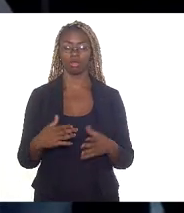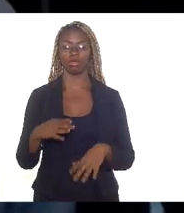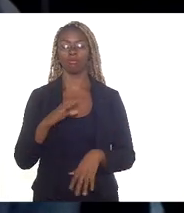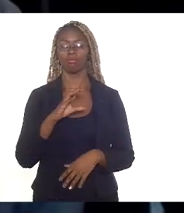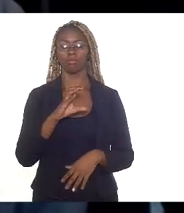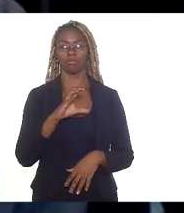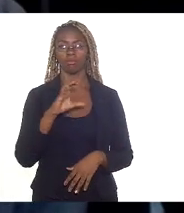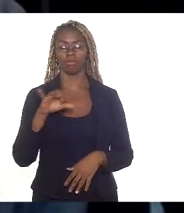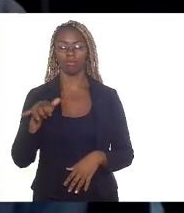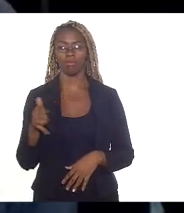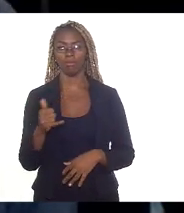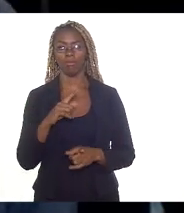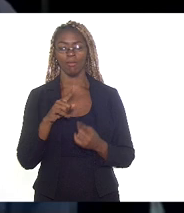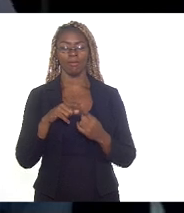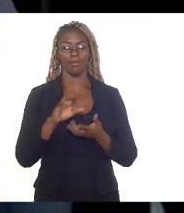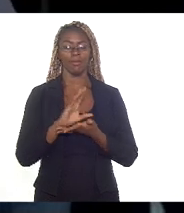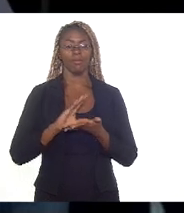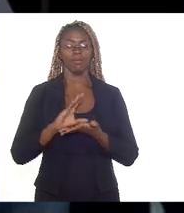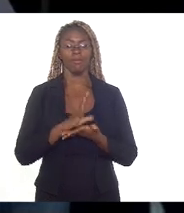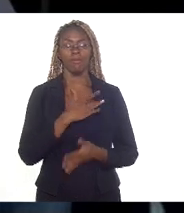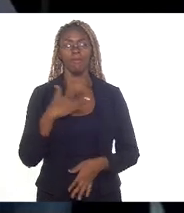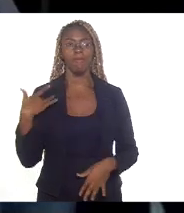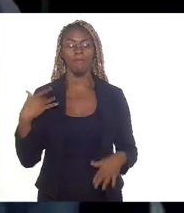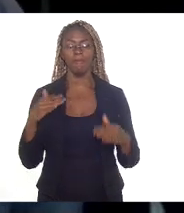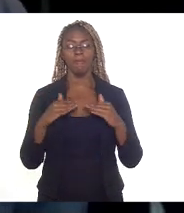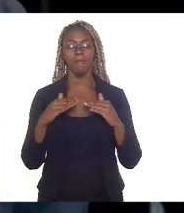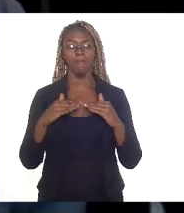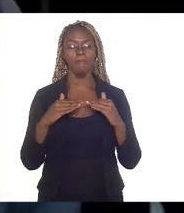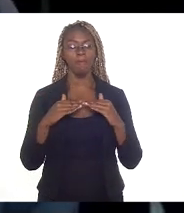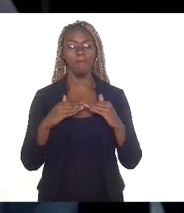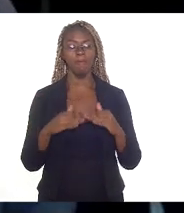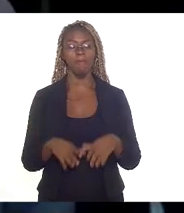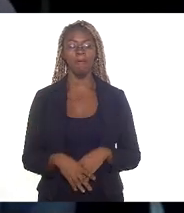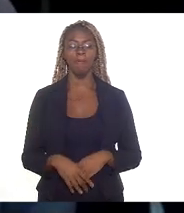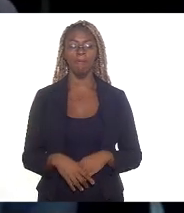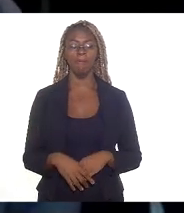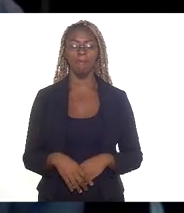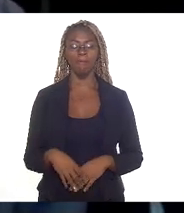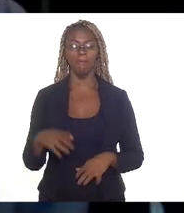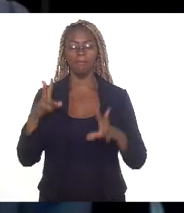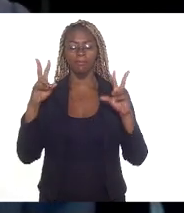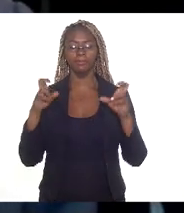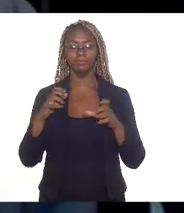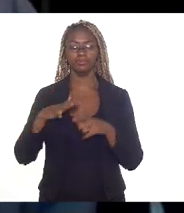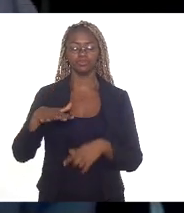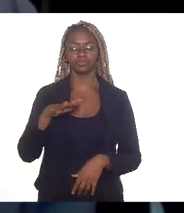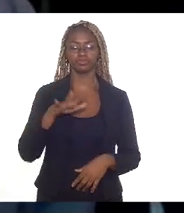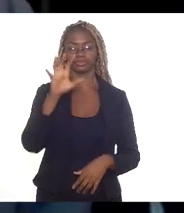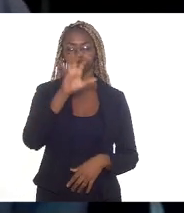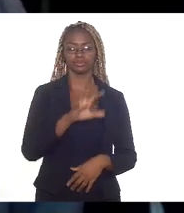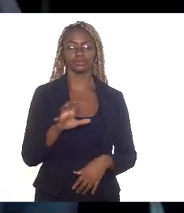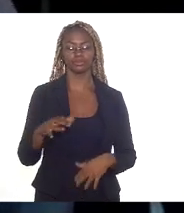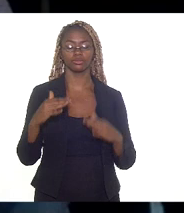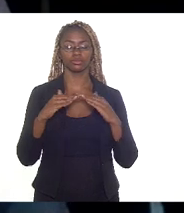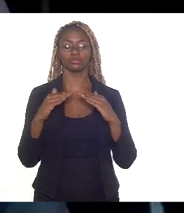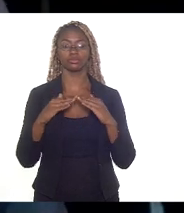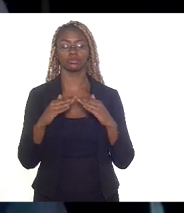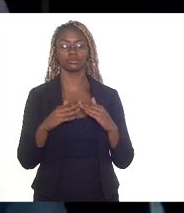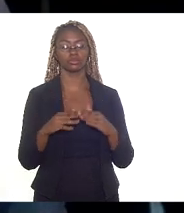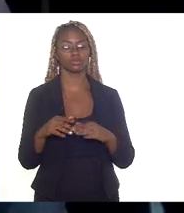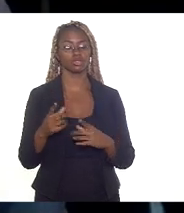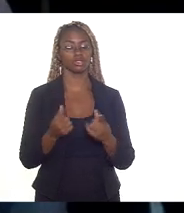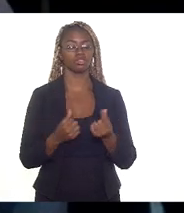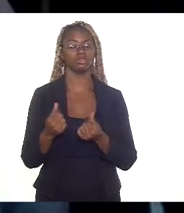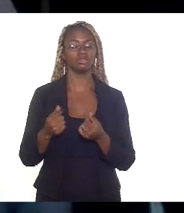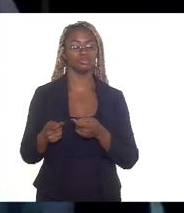pela condicionalidade. Saúde, favorável. Pessoa com deficiência, favorável. De assuntos municipais e desenvolvimento regional, favorável. De orçamento, finanças, fiscalização